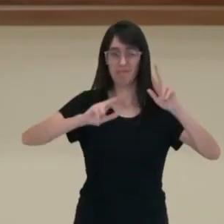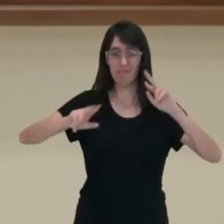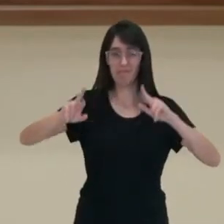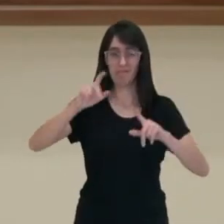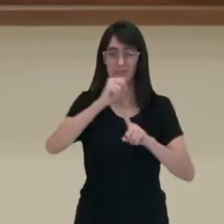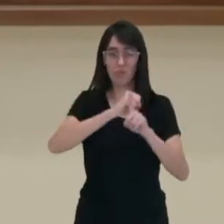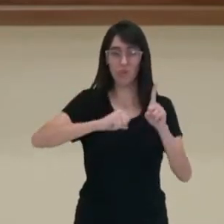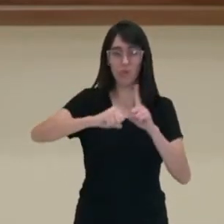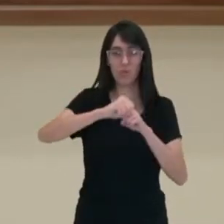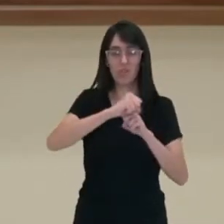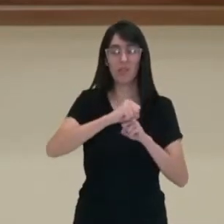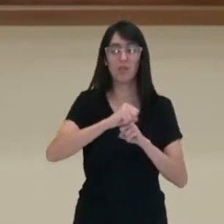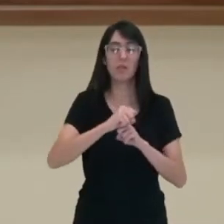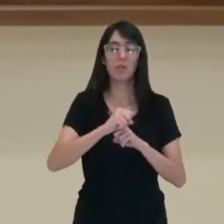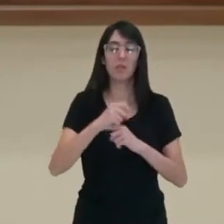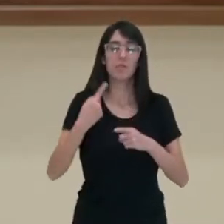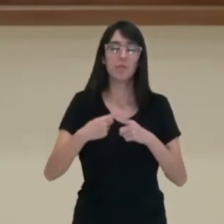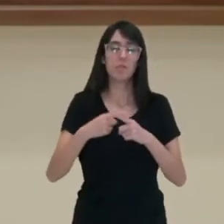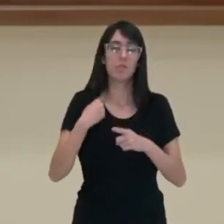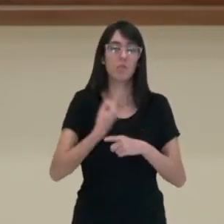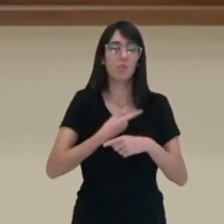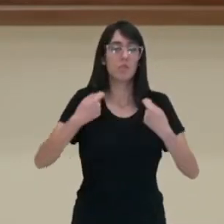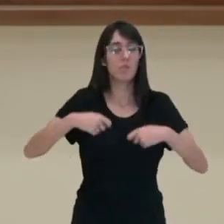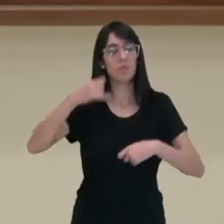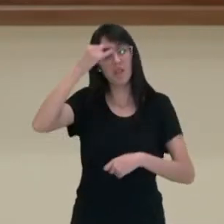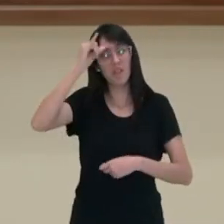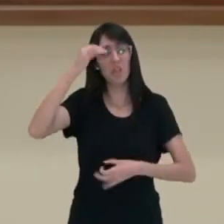para não cairmos nessas generalizações